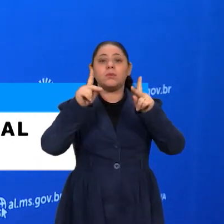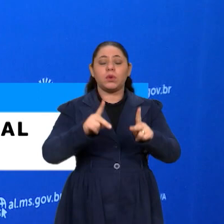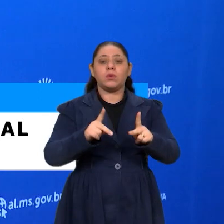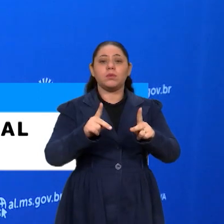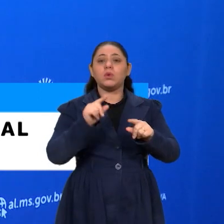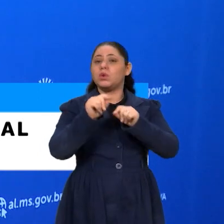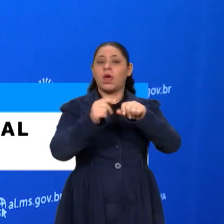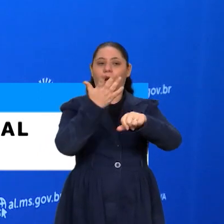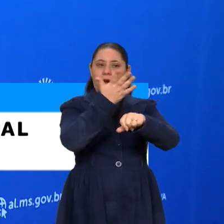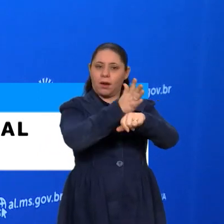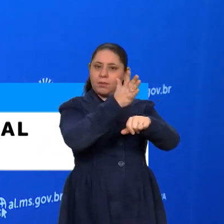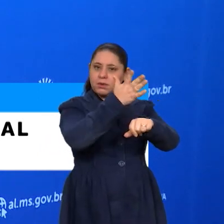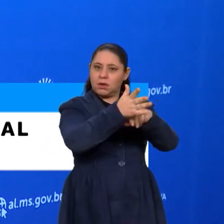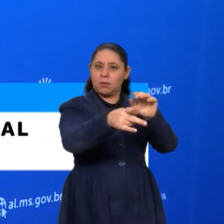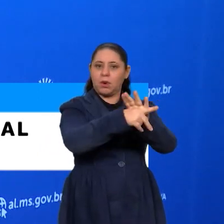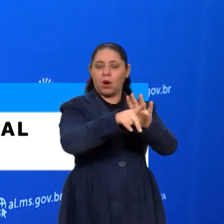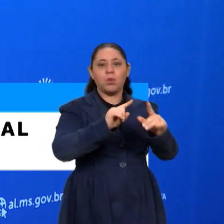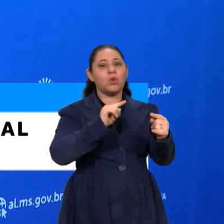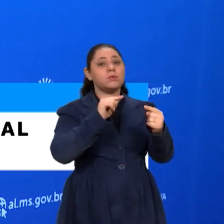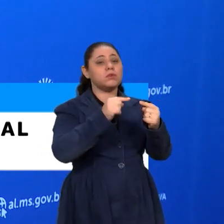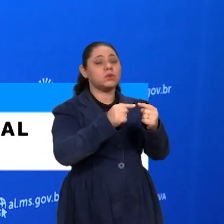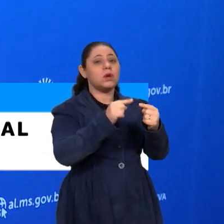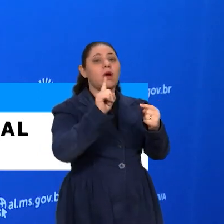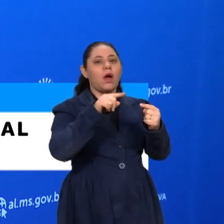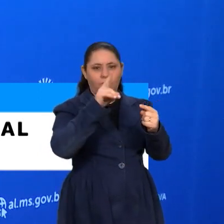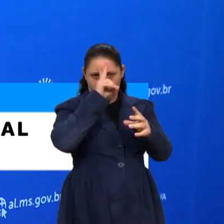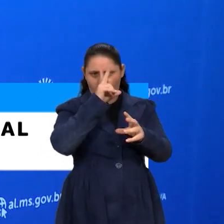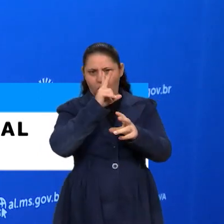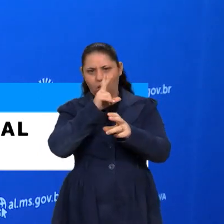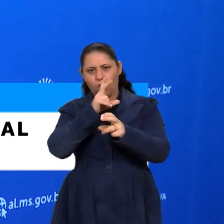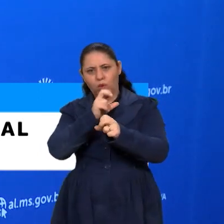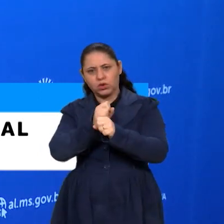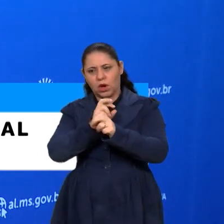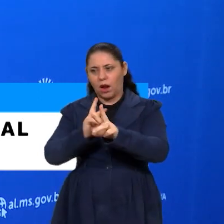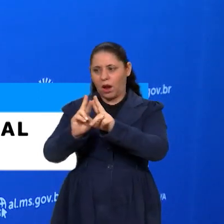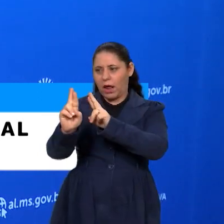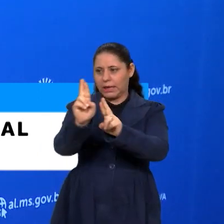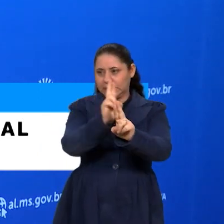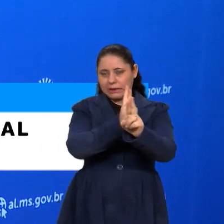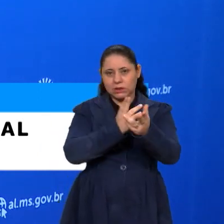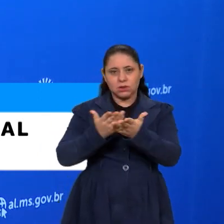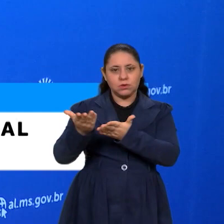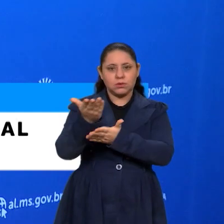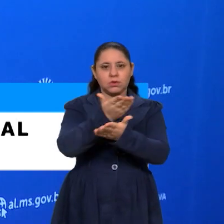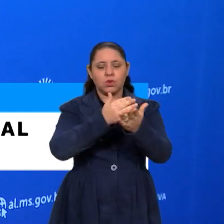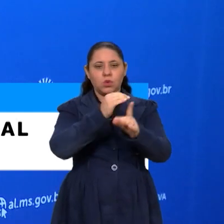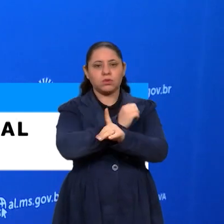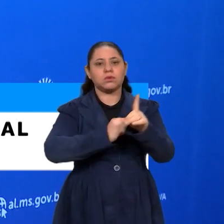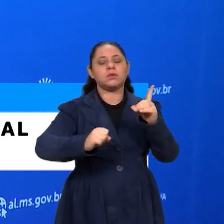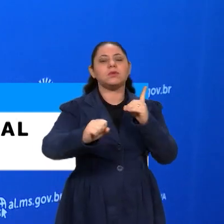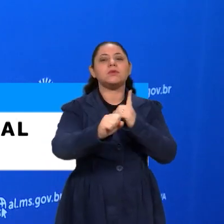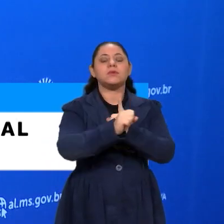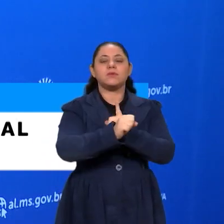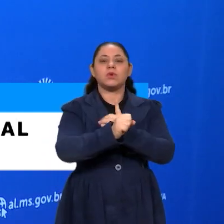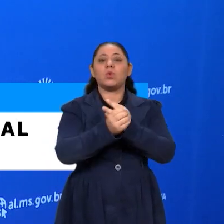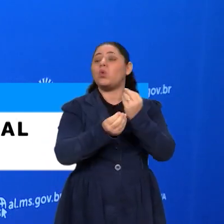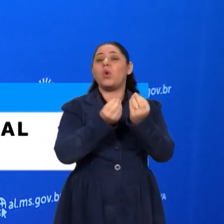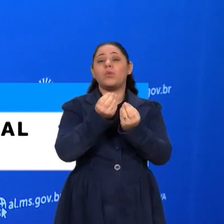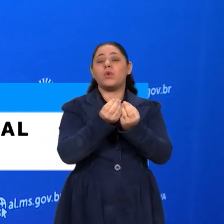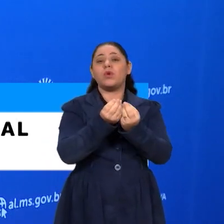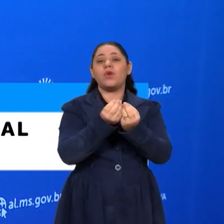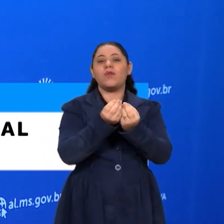servidores públicos por meio de capacitação. Um dos objetivos é fortalecer a relação desses profissionais com a